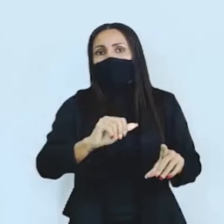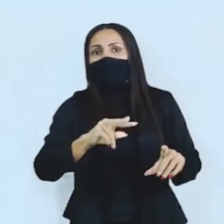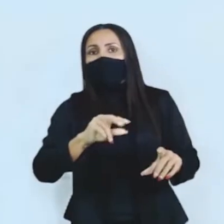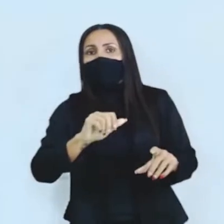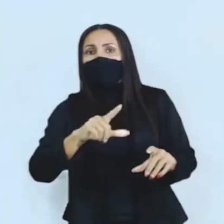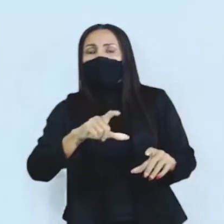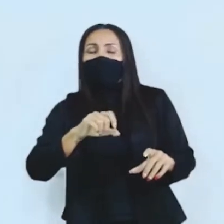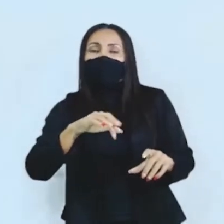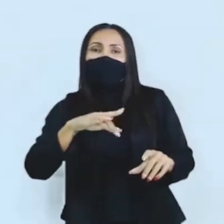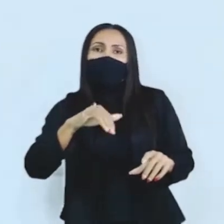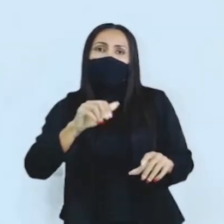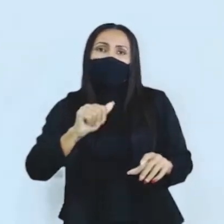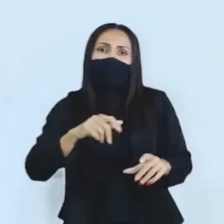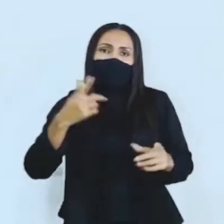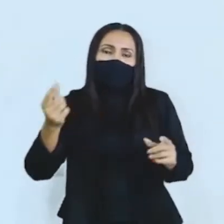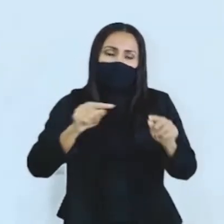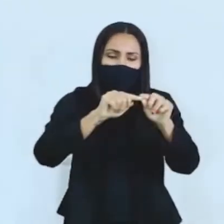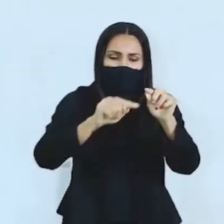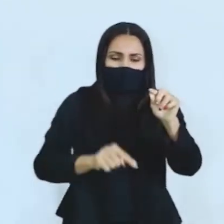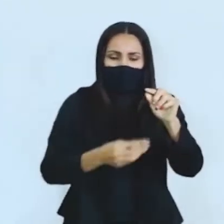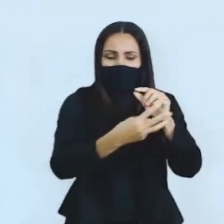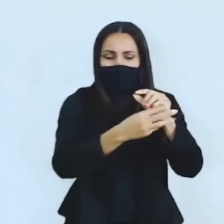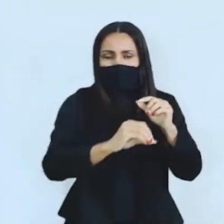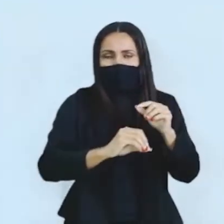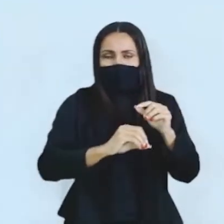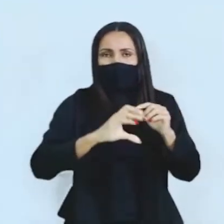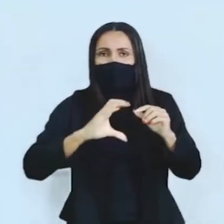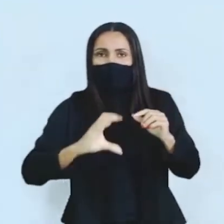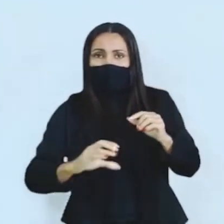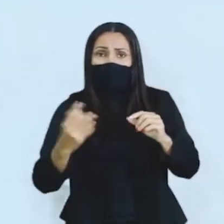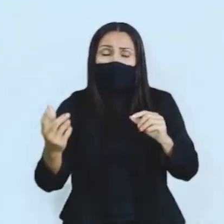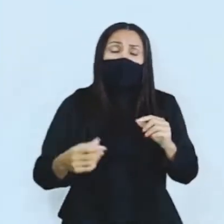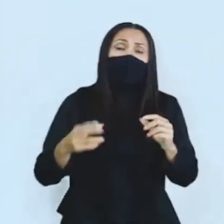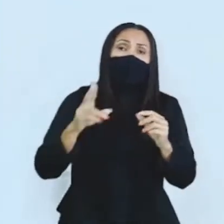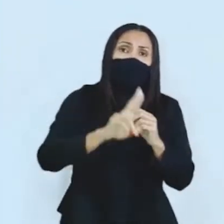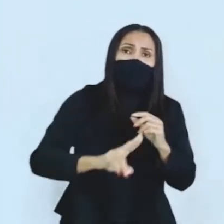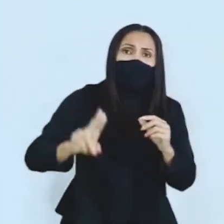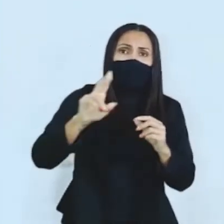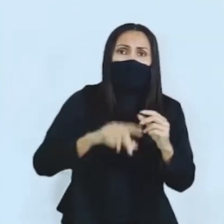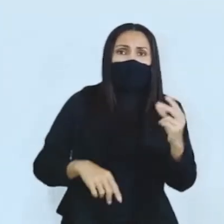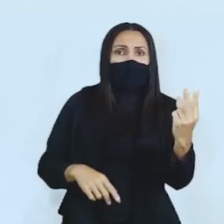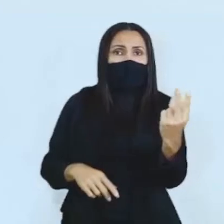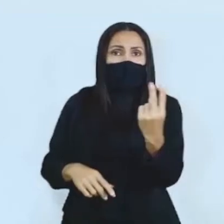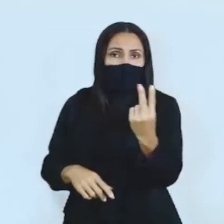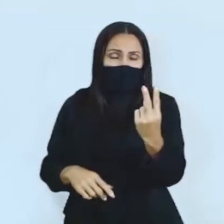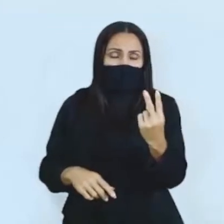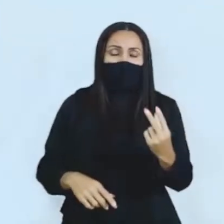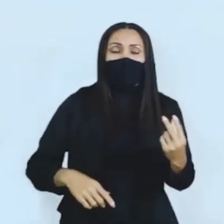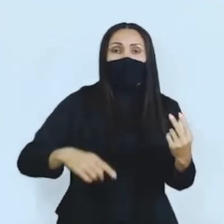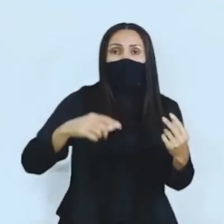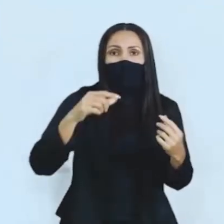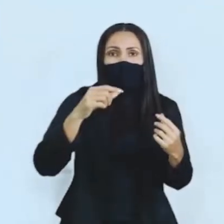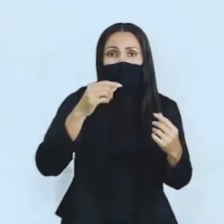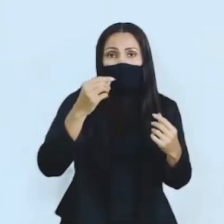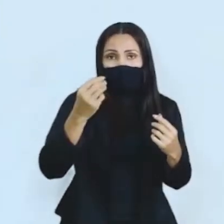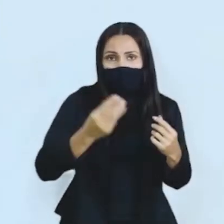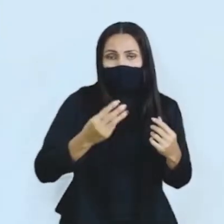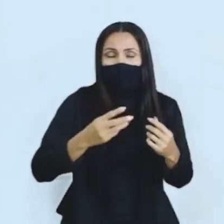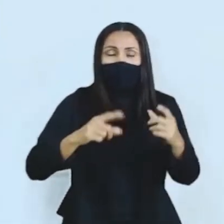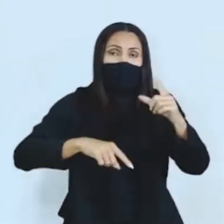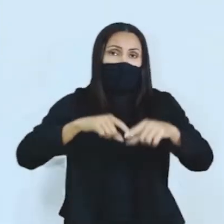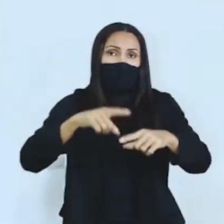quando você tem um ângulo de 30 graus, você vai utilizar 2/3 da profundidade do objeto. Então,